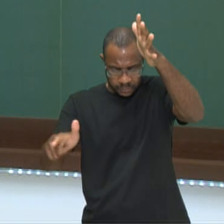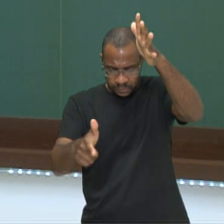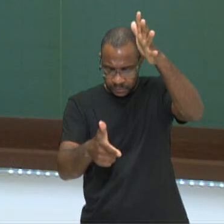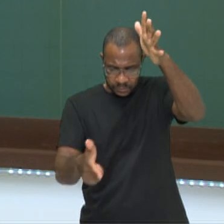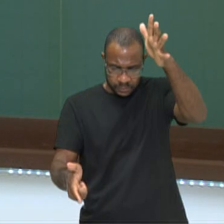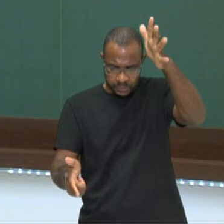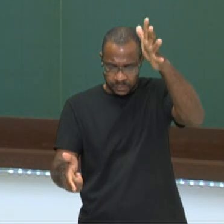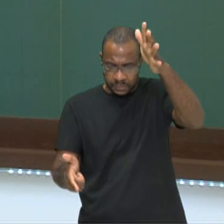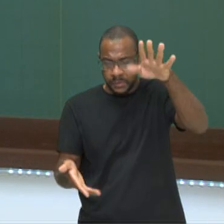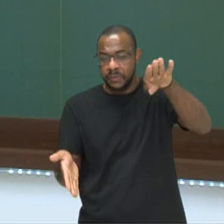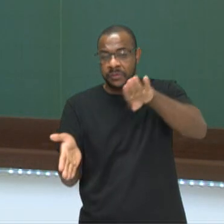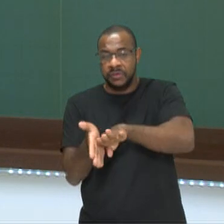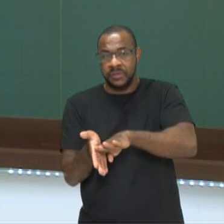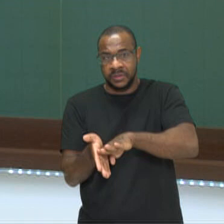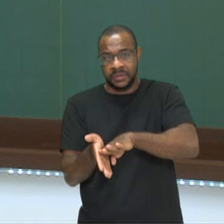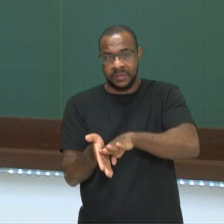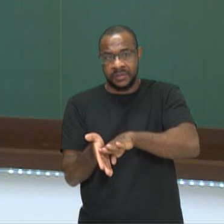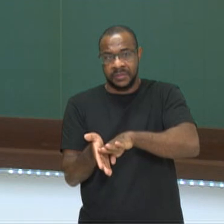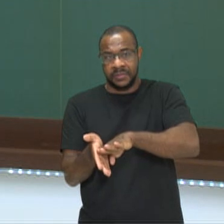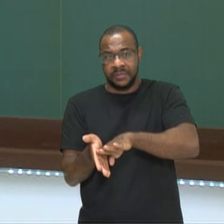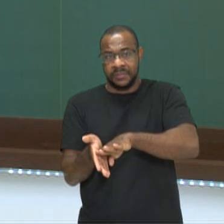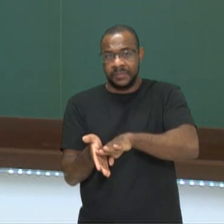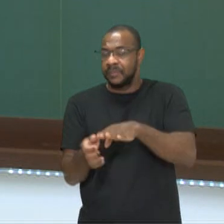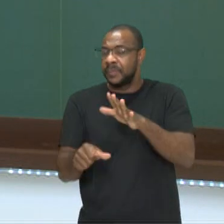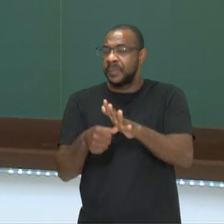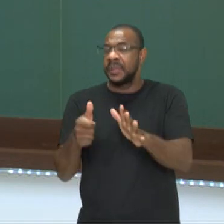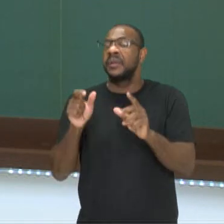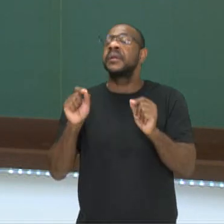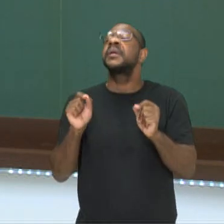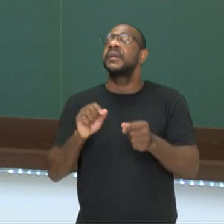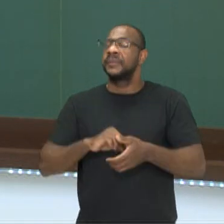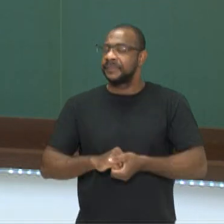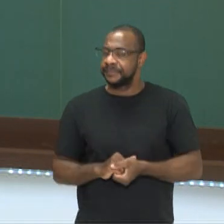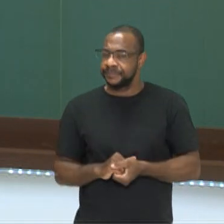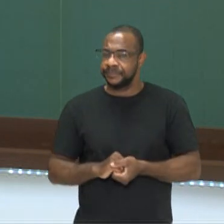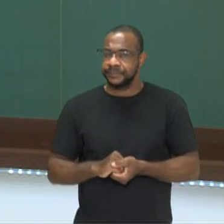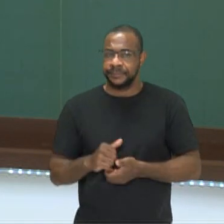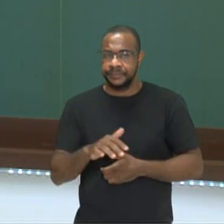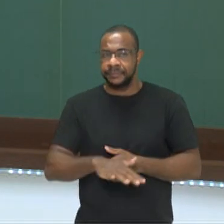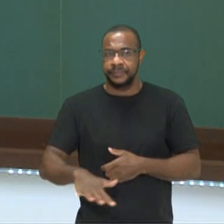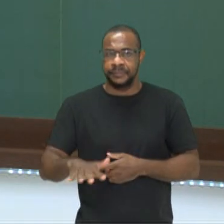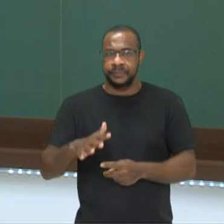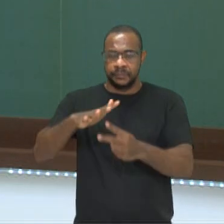altura? Uma borracha e uma folha. O que chega no chão primeiro?